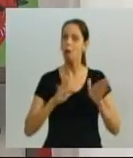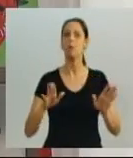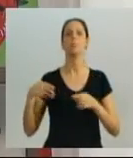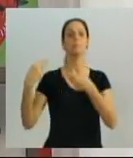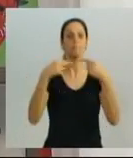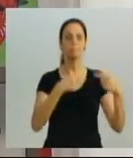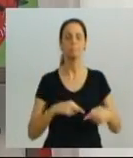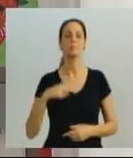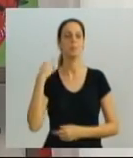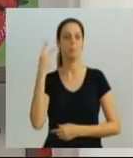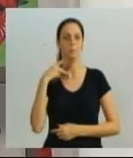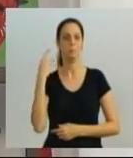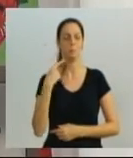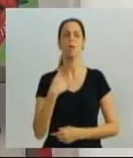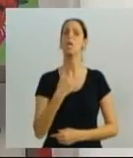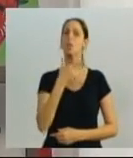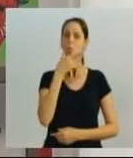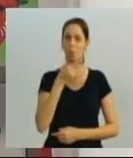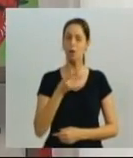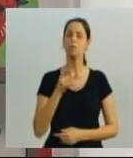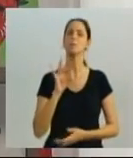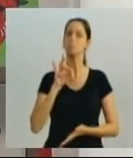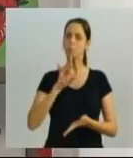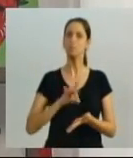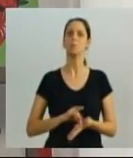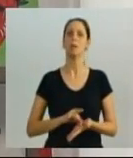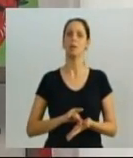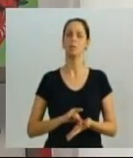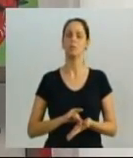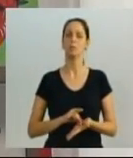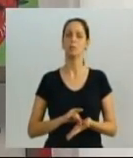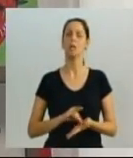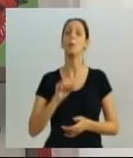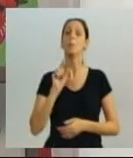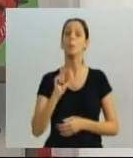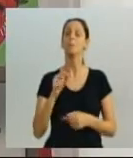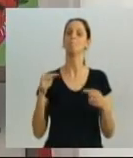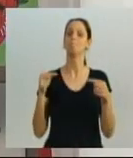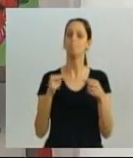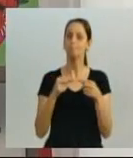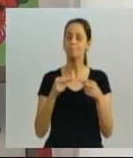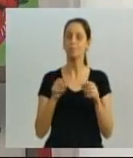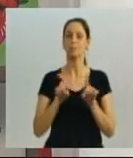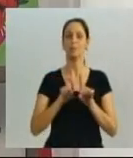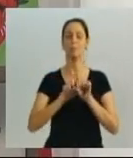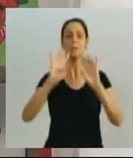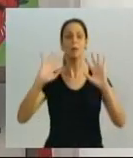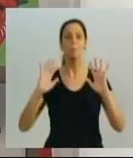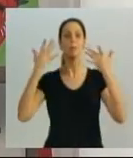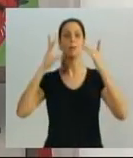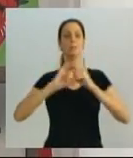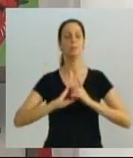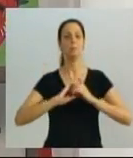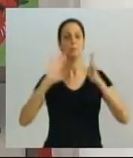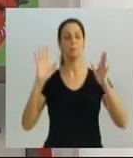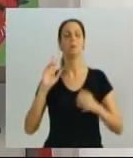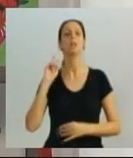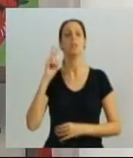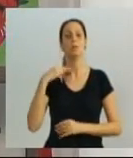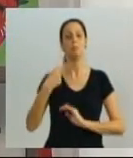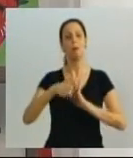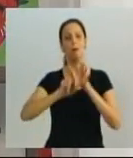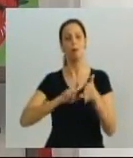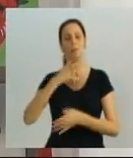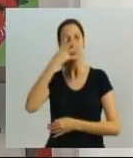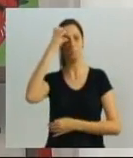política, que eu acho que é o que faz parte essa festa eleitoral que o vereador